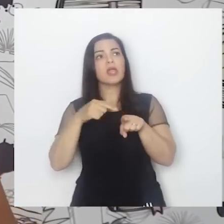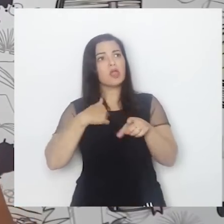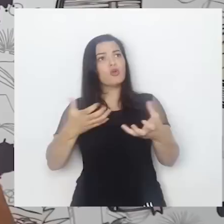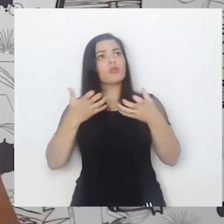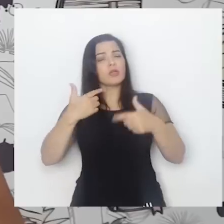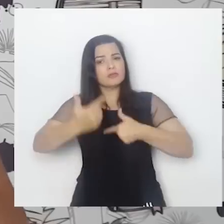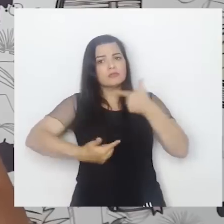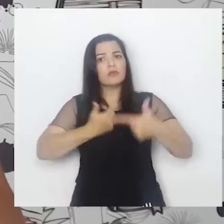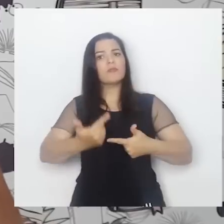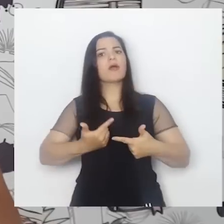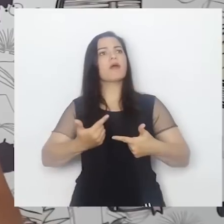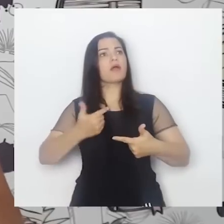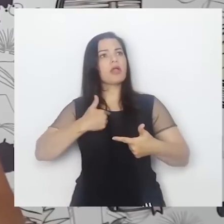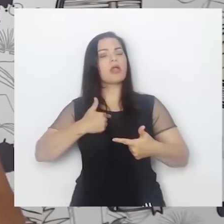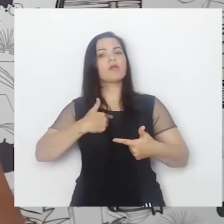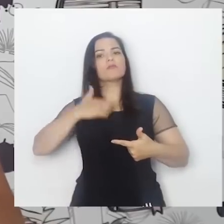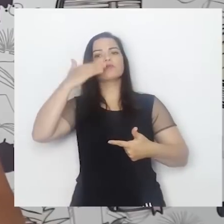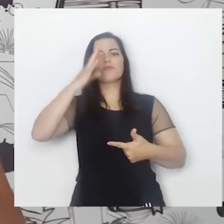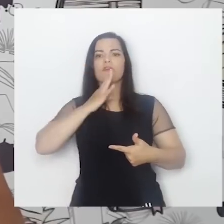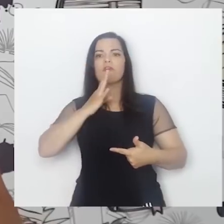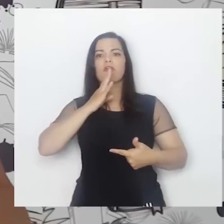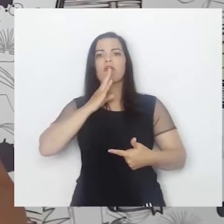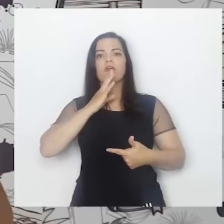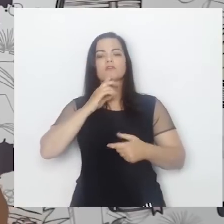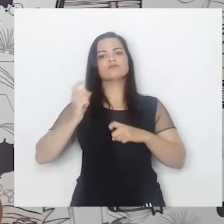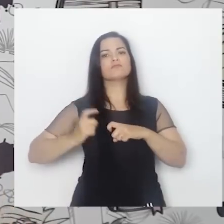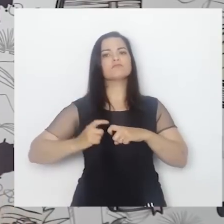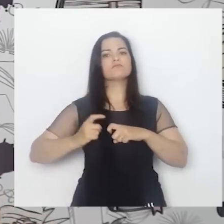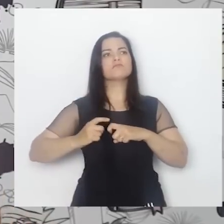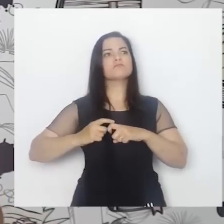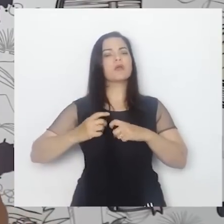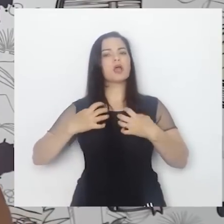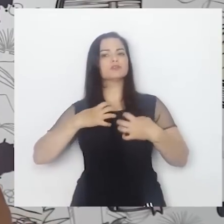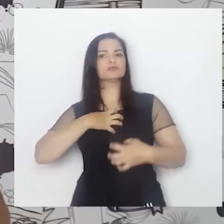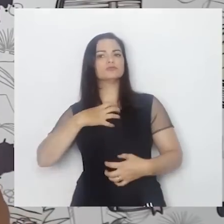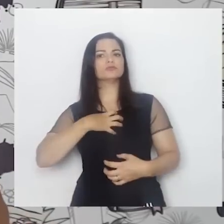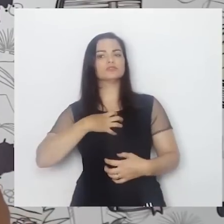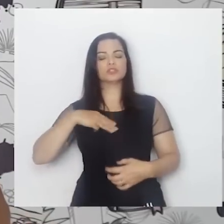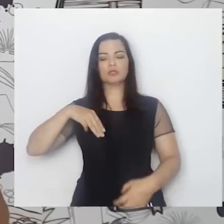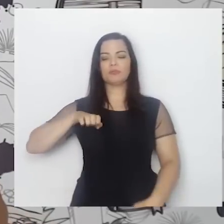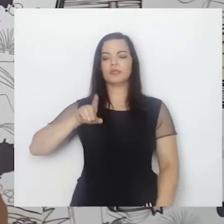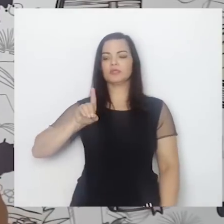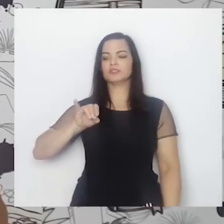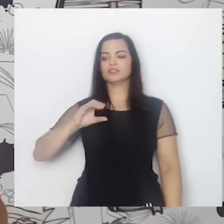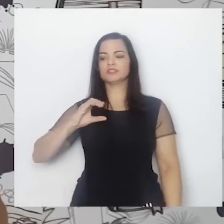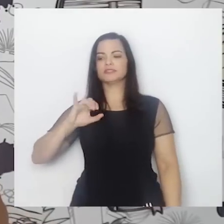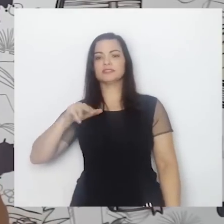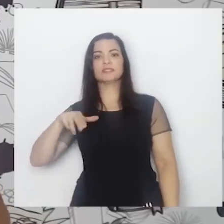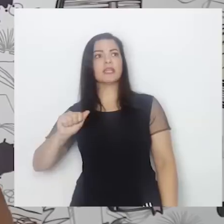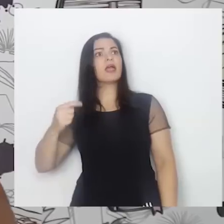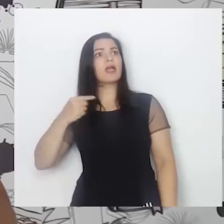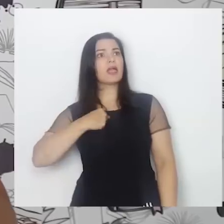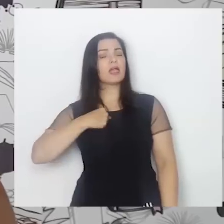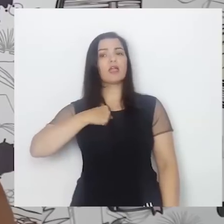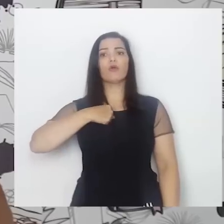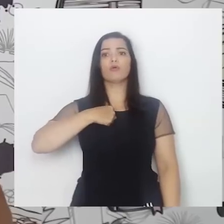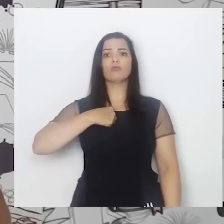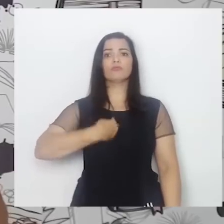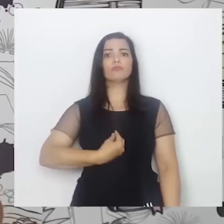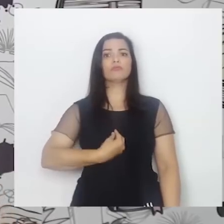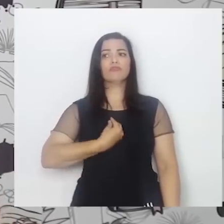meus serviços médicos. Como brasileira, não podendo ser indiferente